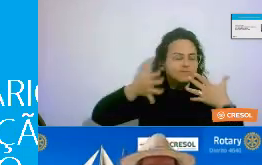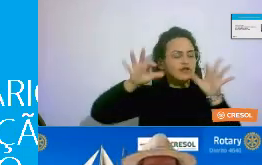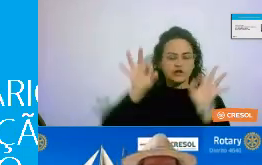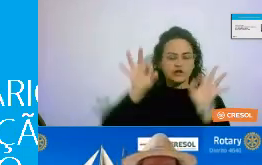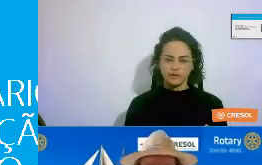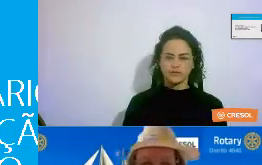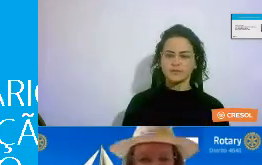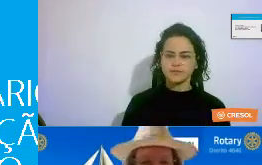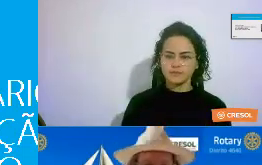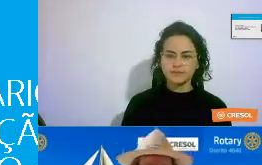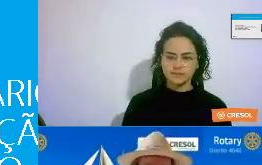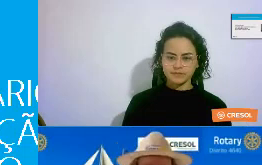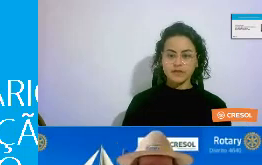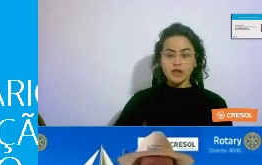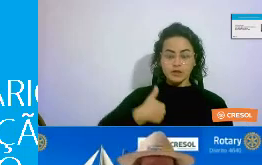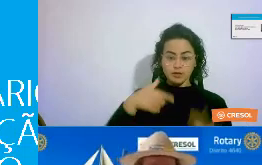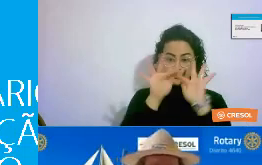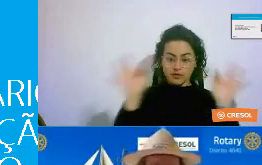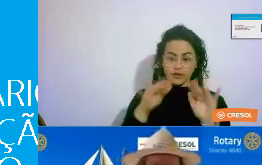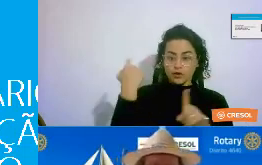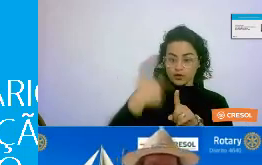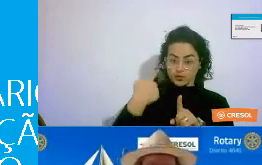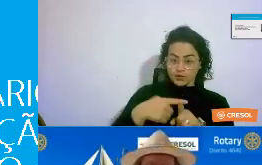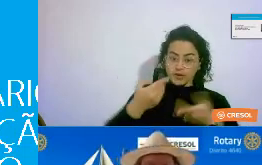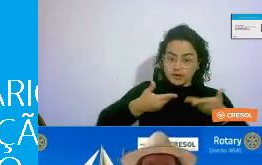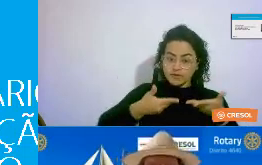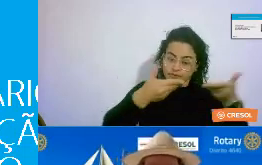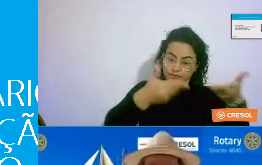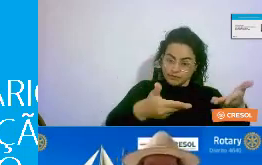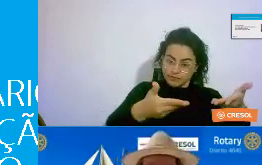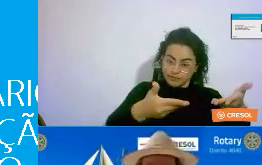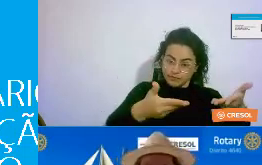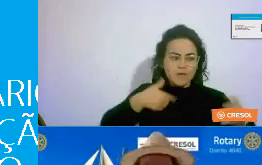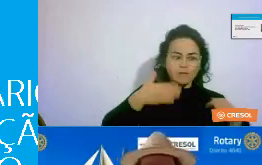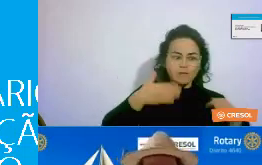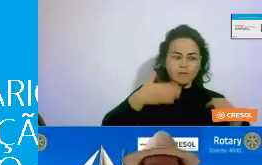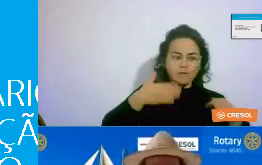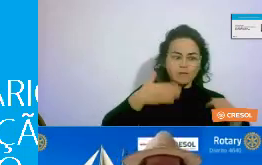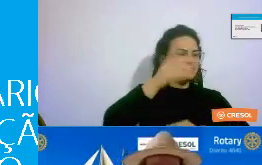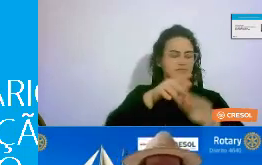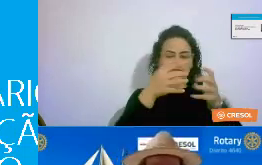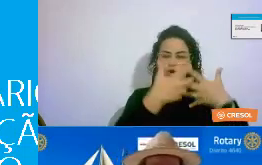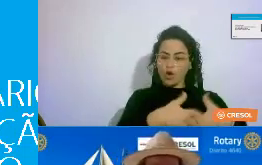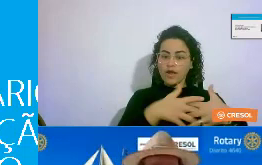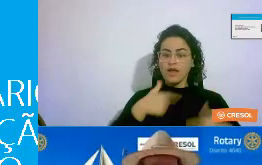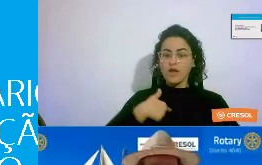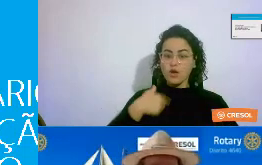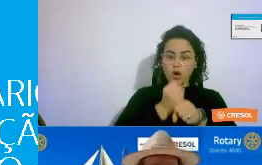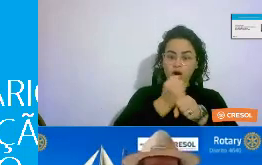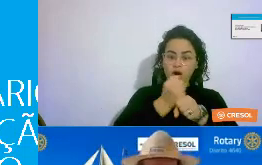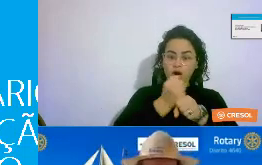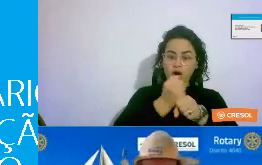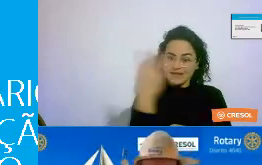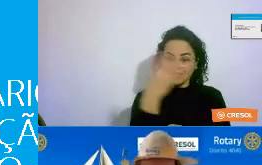Sou muito feliz que alguém me convidou para entrar no Rotary. E estou há 33 anos no Rotary e é a